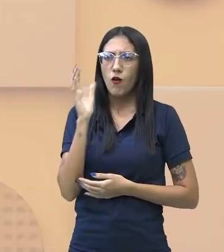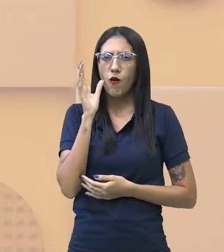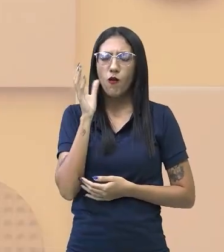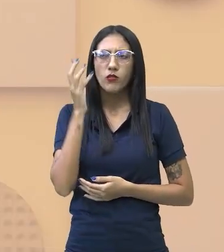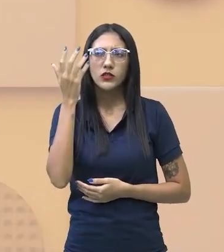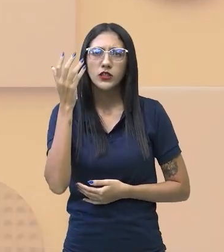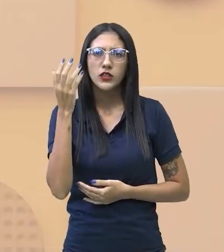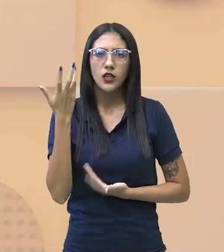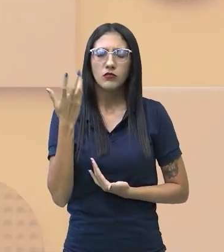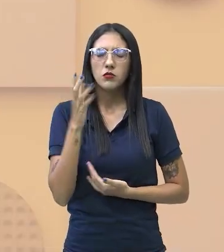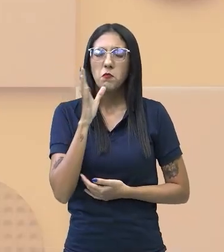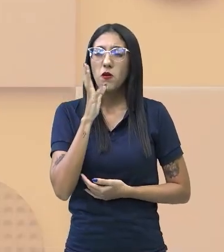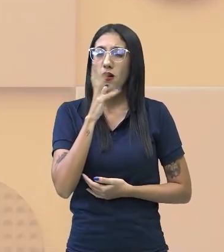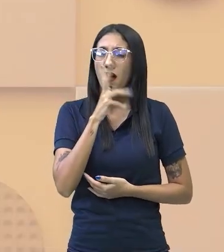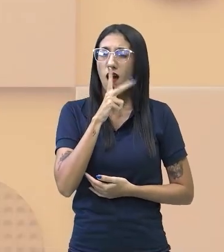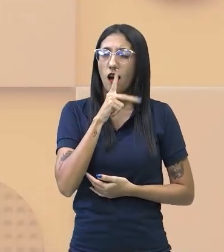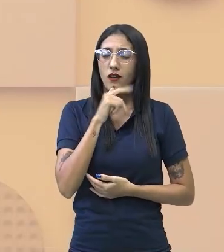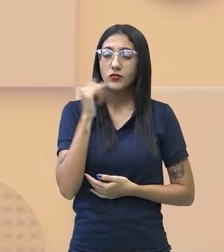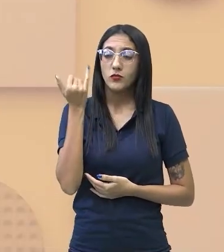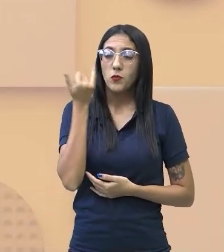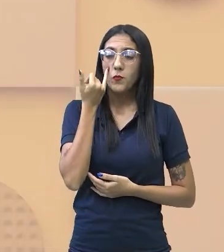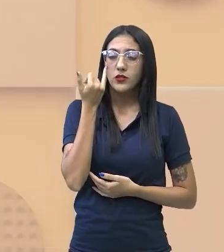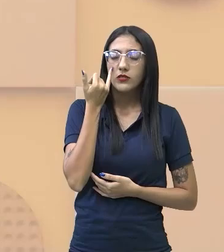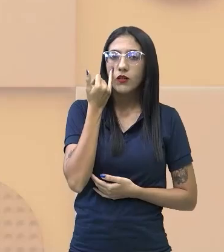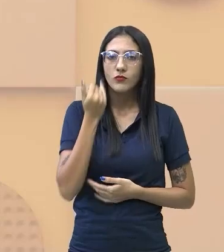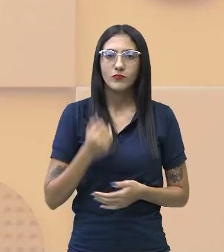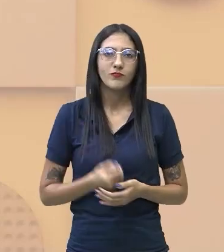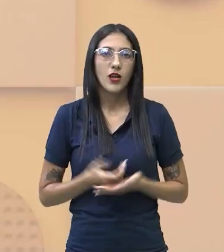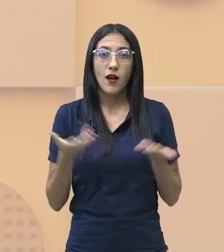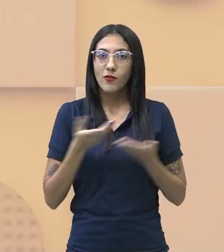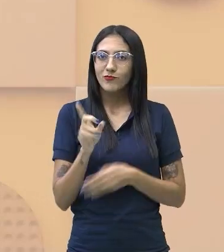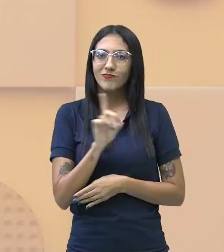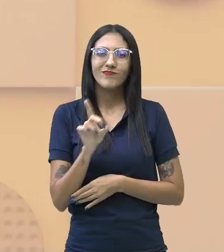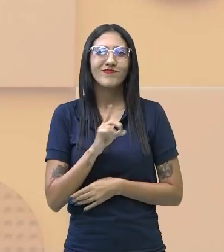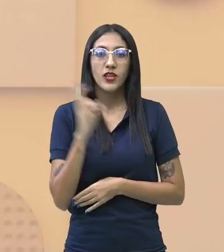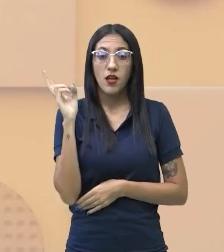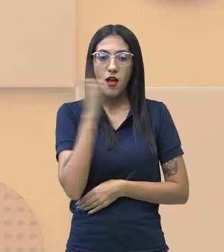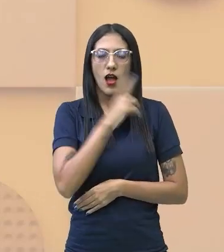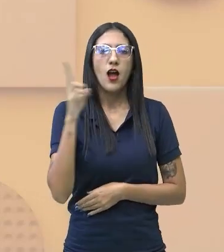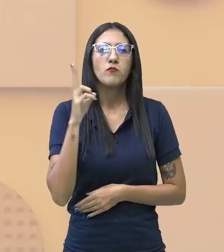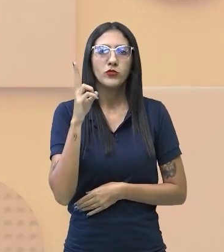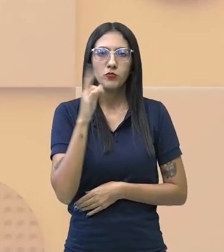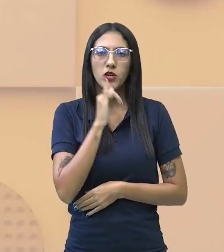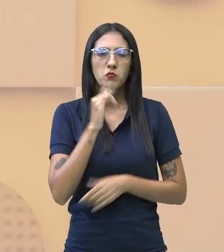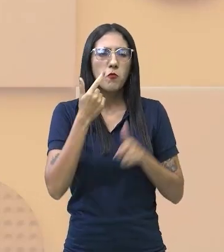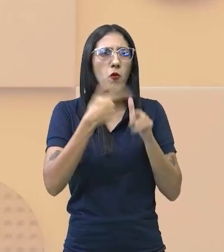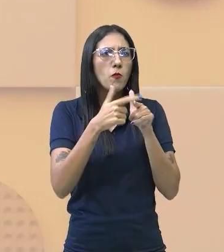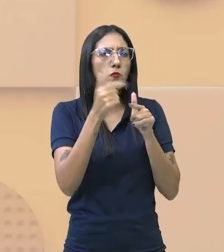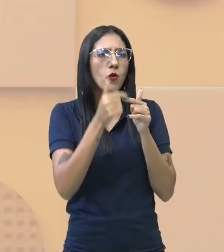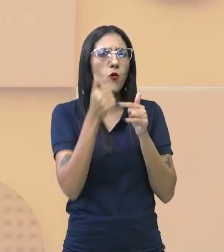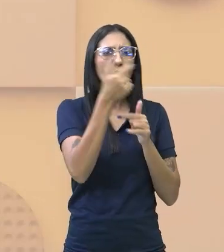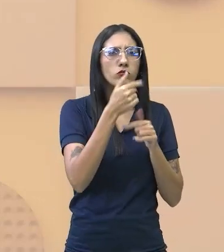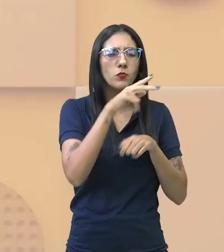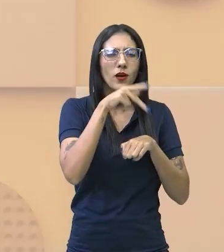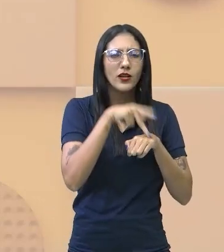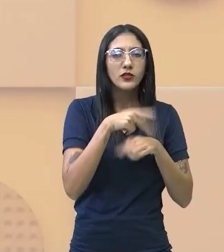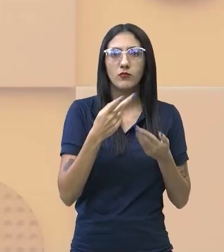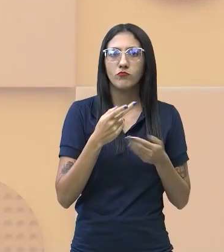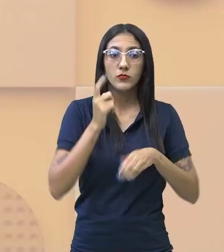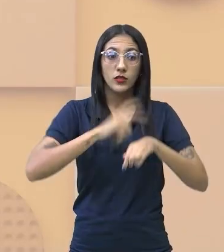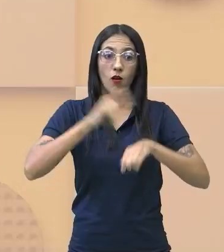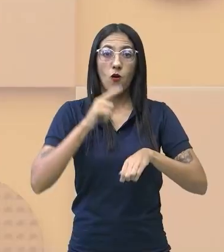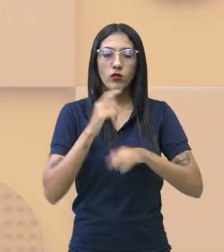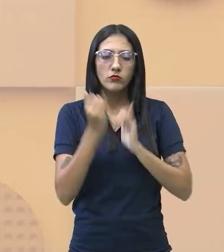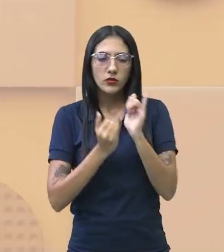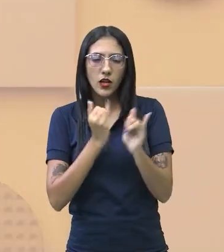a informação, agora não. Aconteceu um ataque, estamos já sabendo, ok? E eu vou, então, trazer para vocês